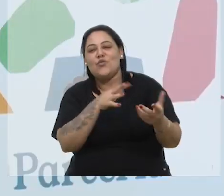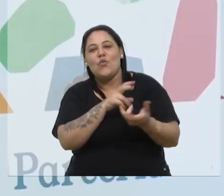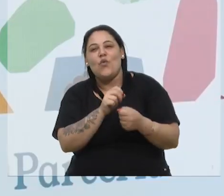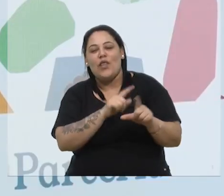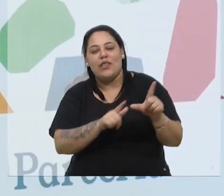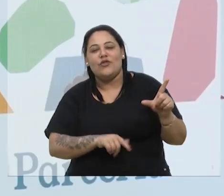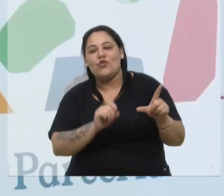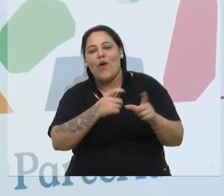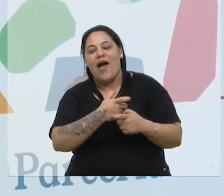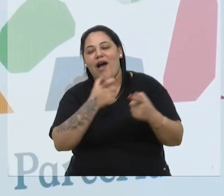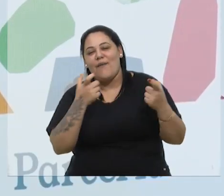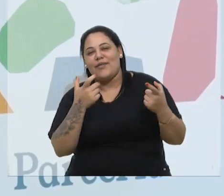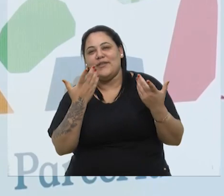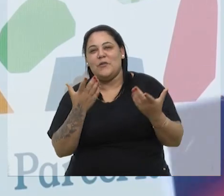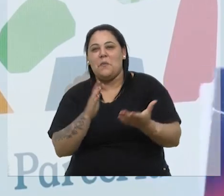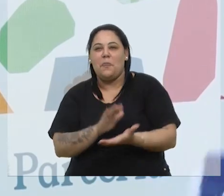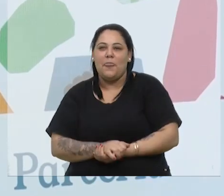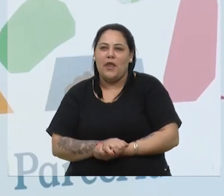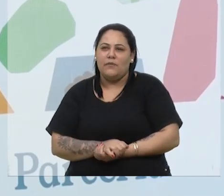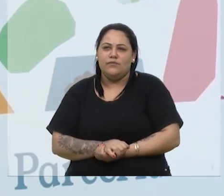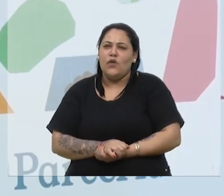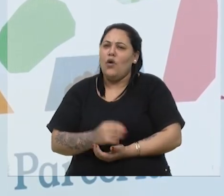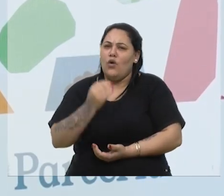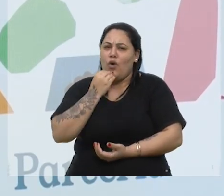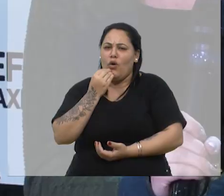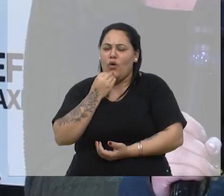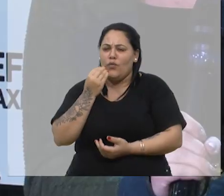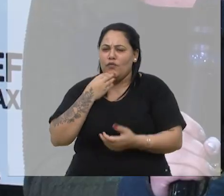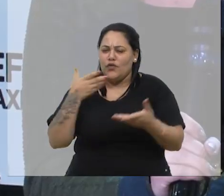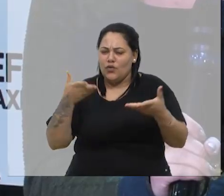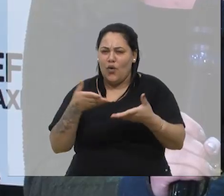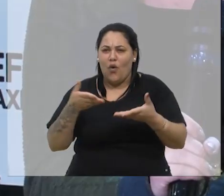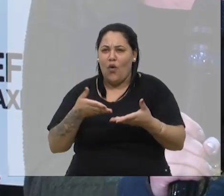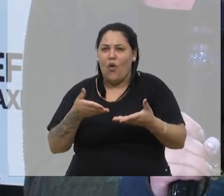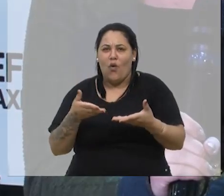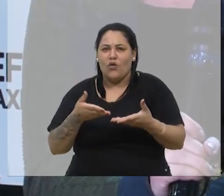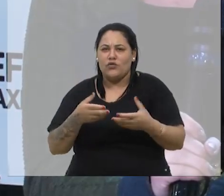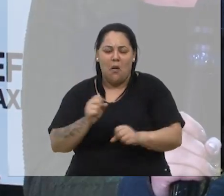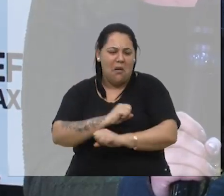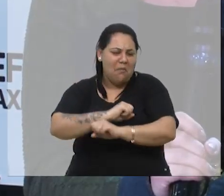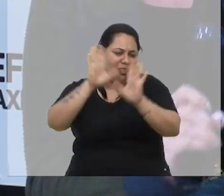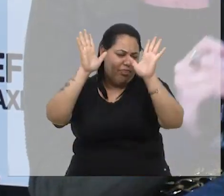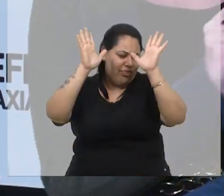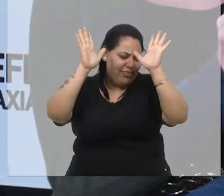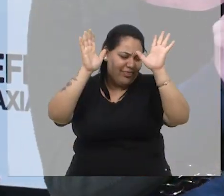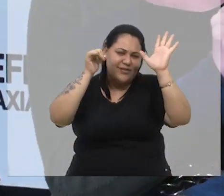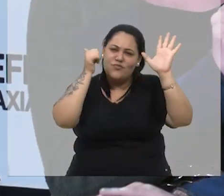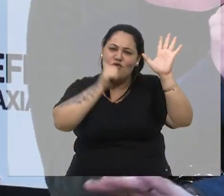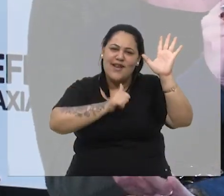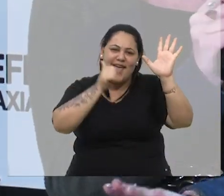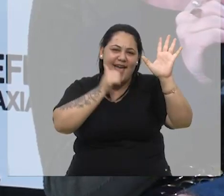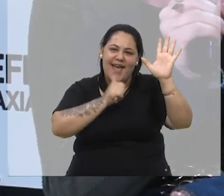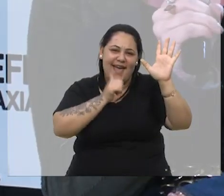modo a produzir esse efeito pretendido. E eu acho que isso é muito, é fundamental,